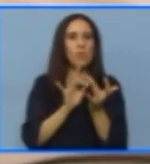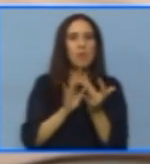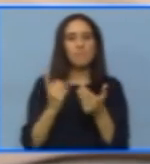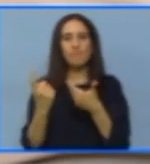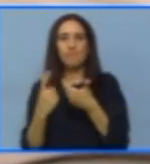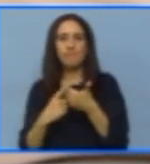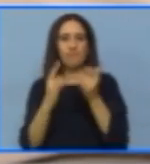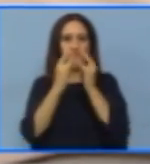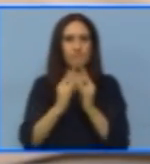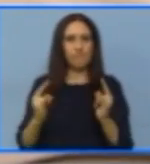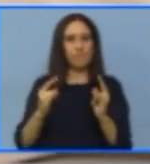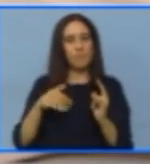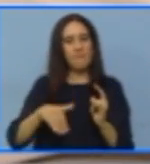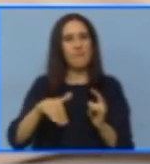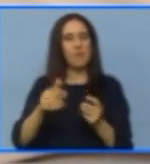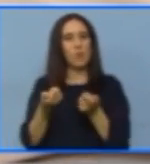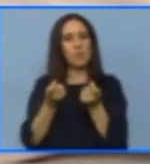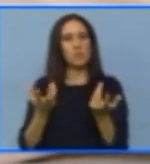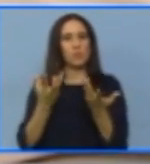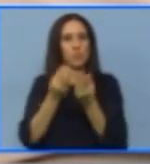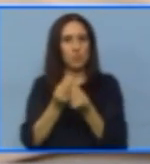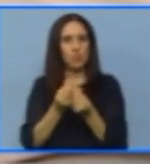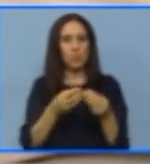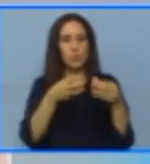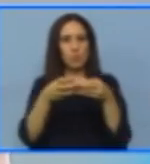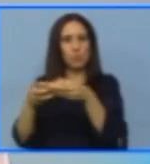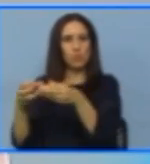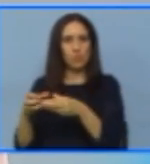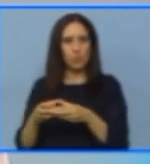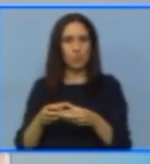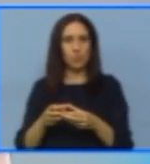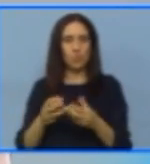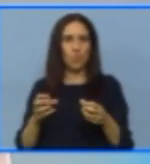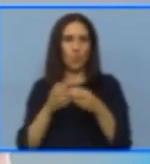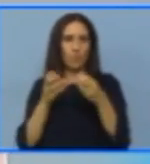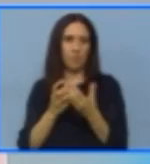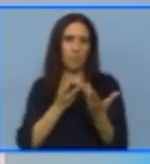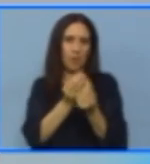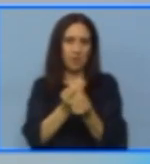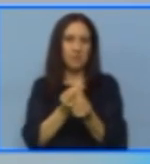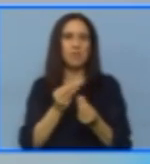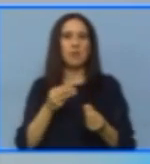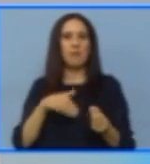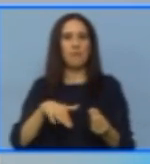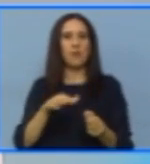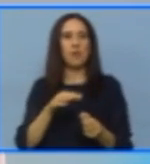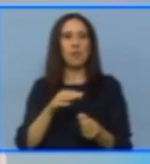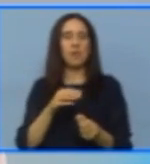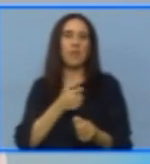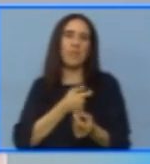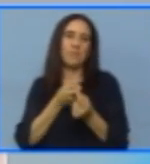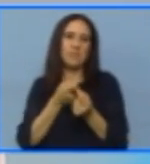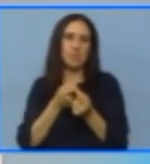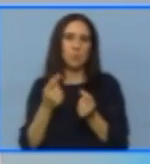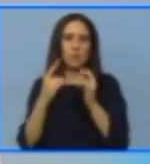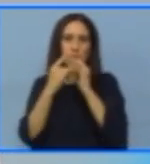parcerias, nos acampamentos que eles vão depois organizar em conjunto com os grupos com quem estiverem a conviver mais de perto. Eles vão ter vizinhos no